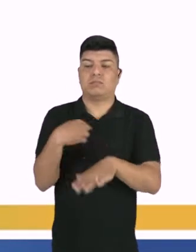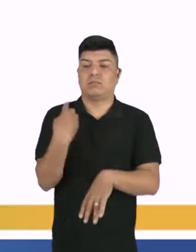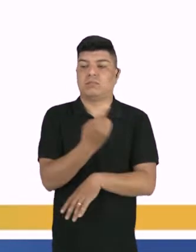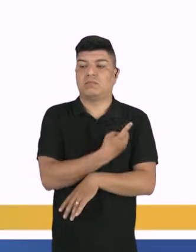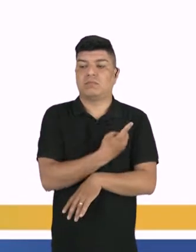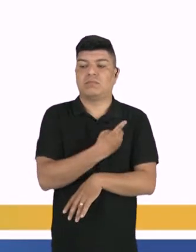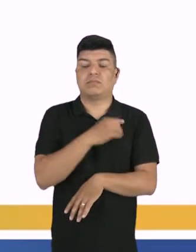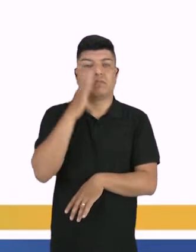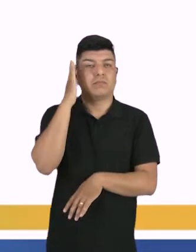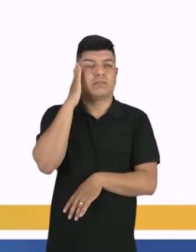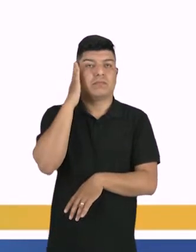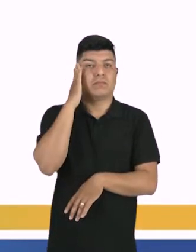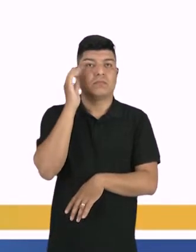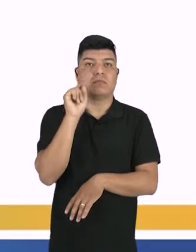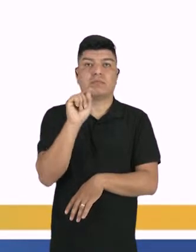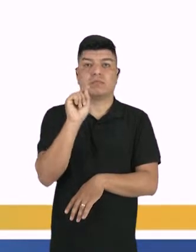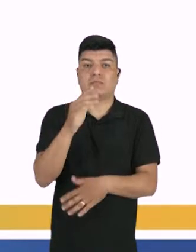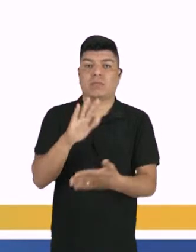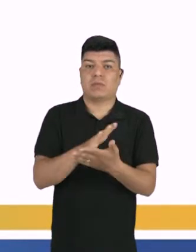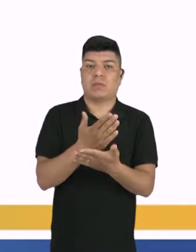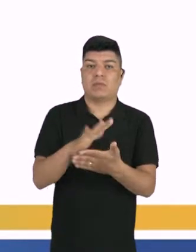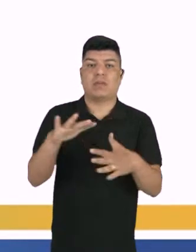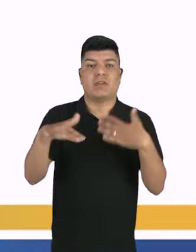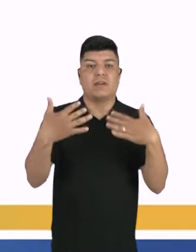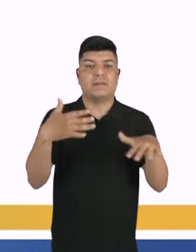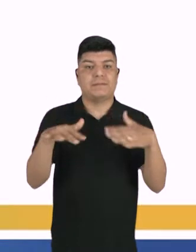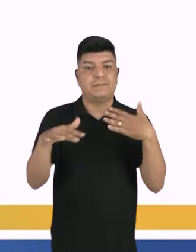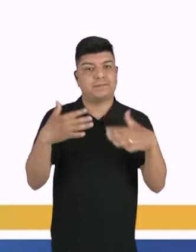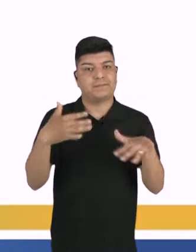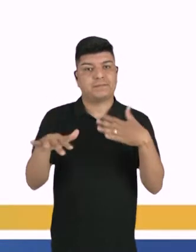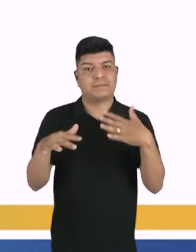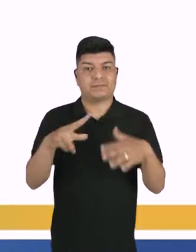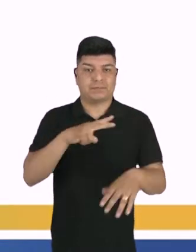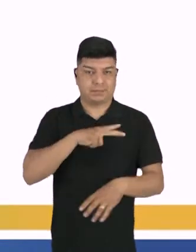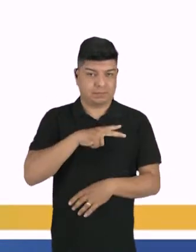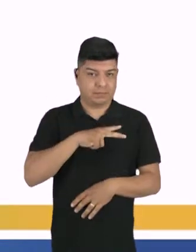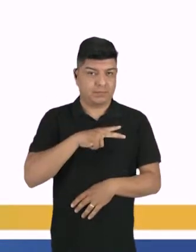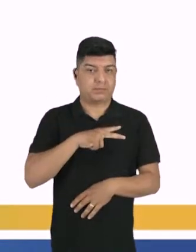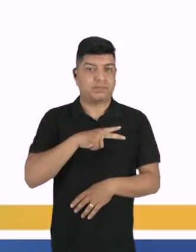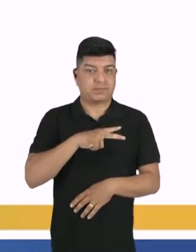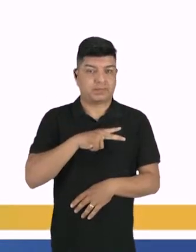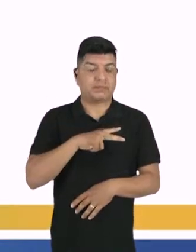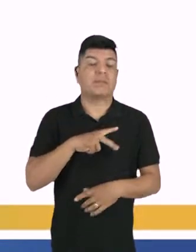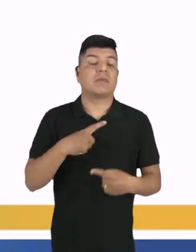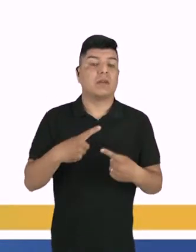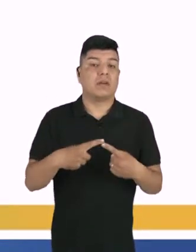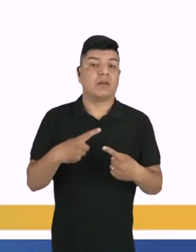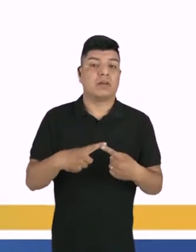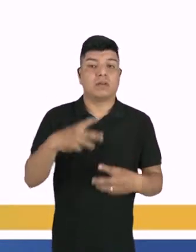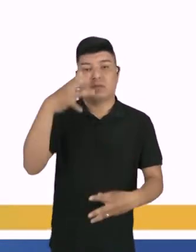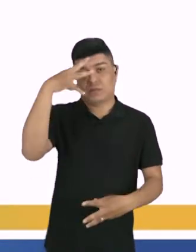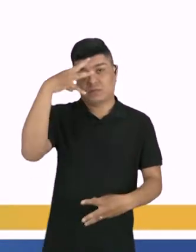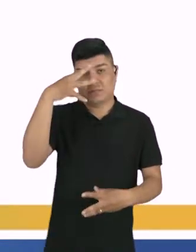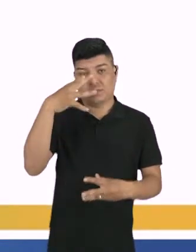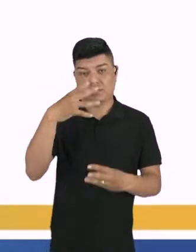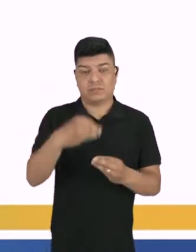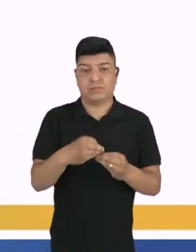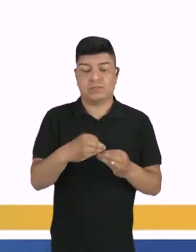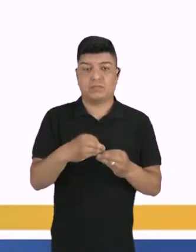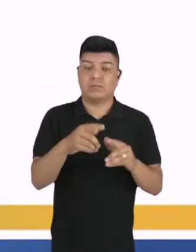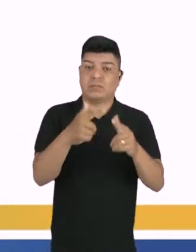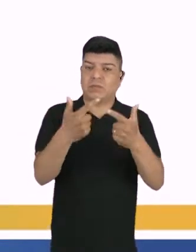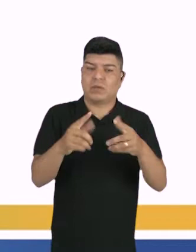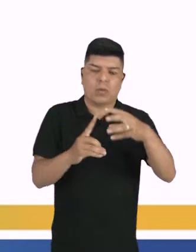estamos compreendendo alguns movimentos de forma particular, porque nós sabemos que não existe